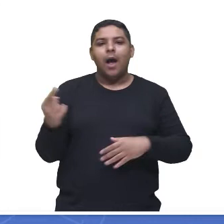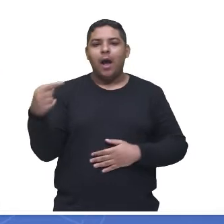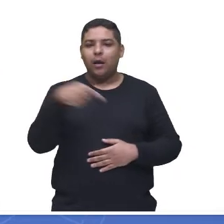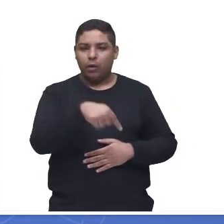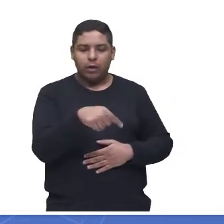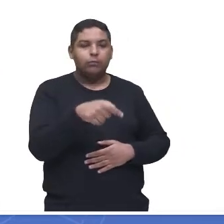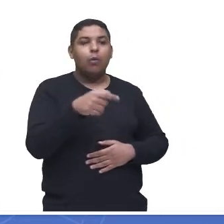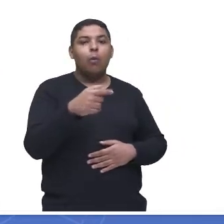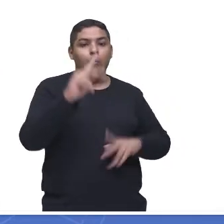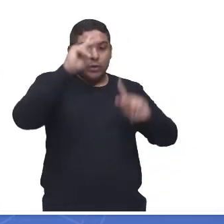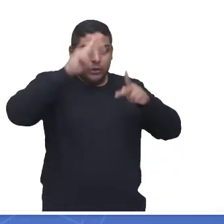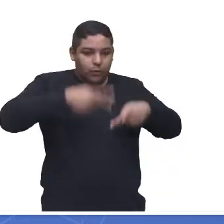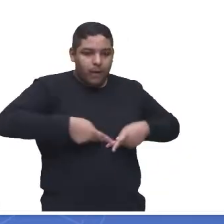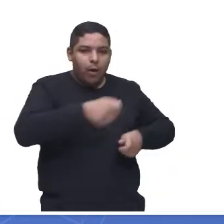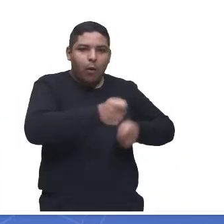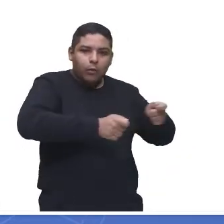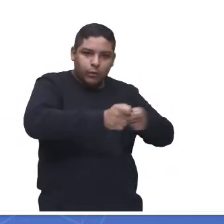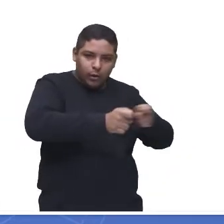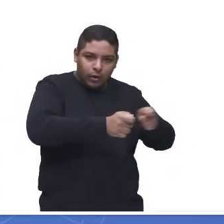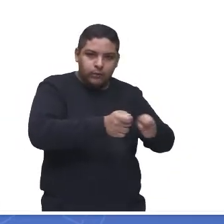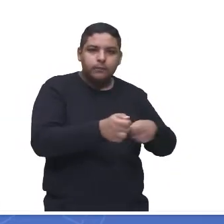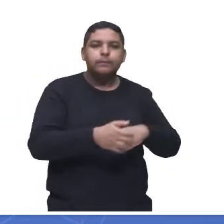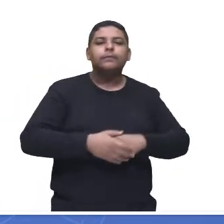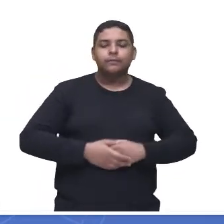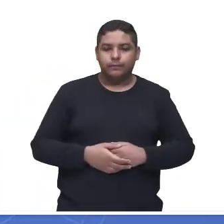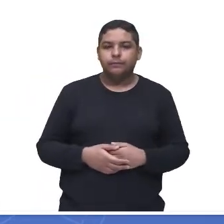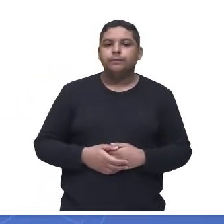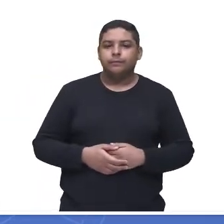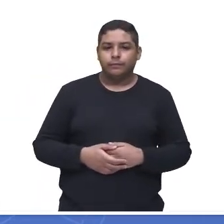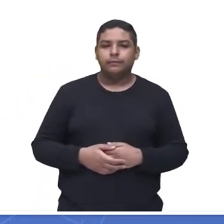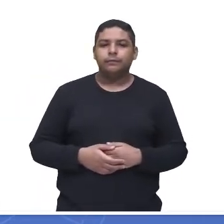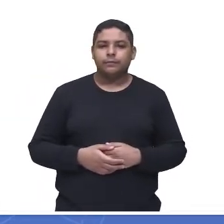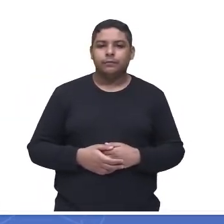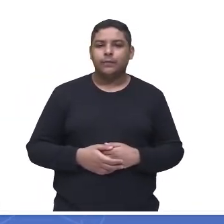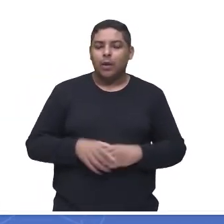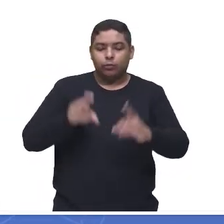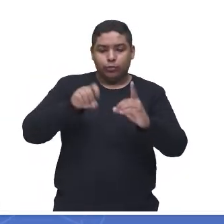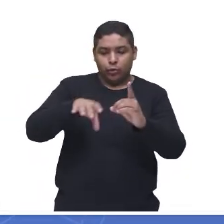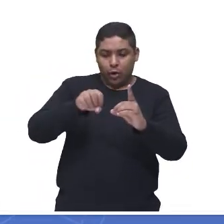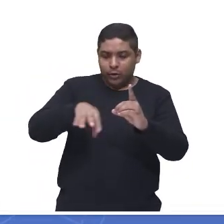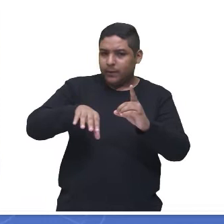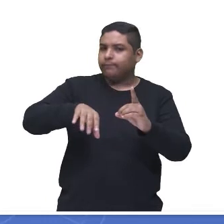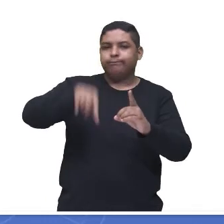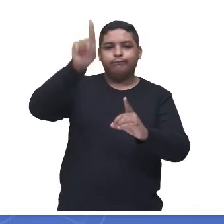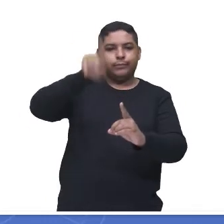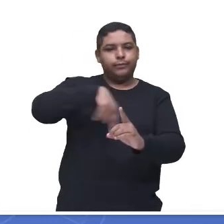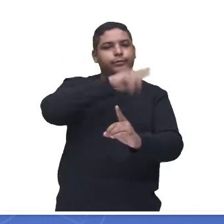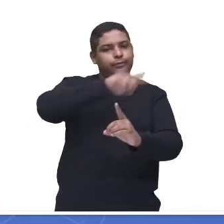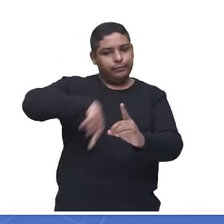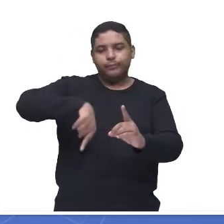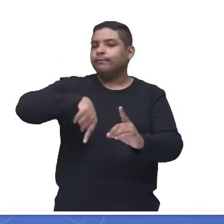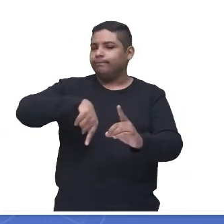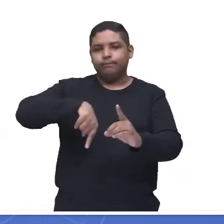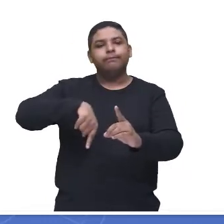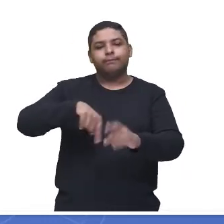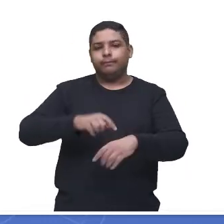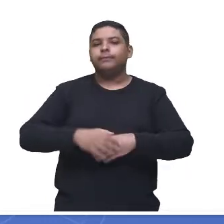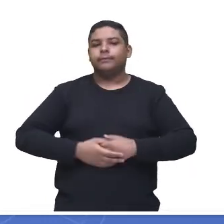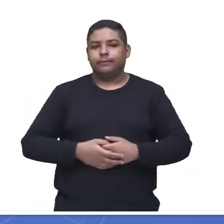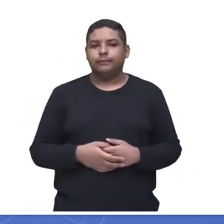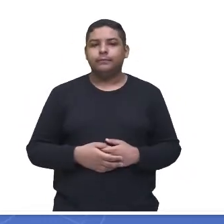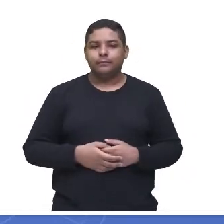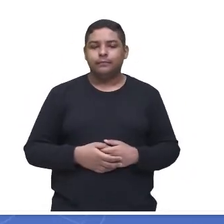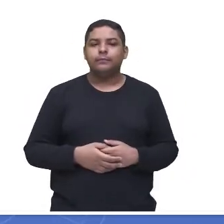da razão, né? É a negação do dogmatismo. Não existe dogma.